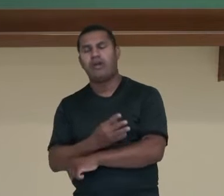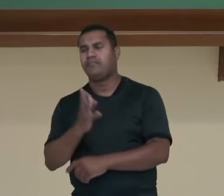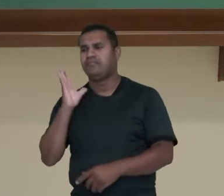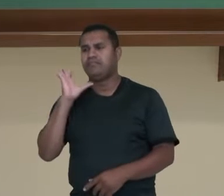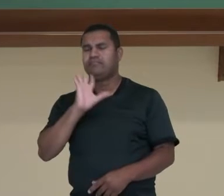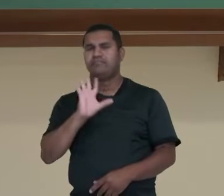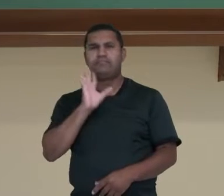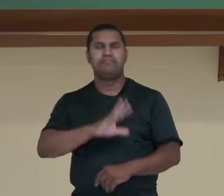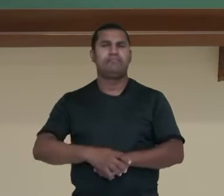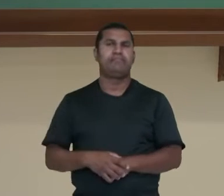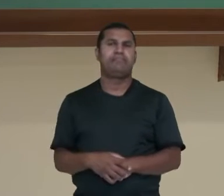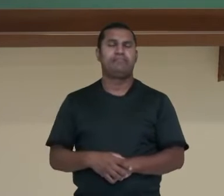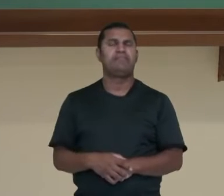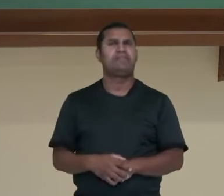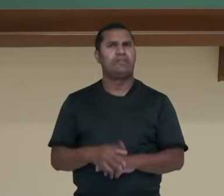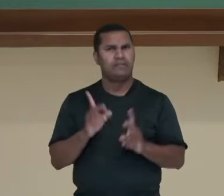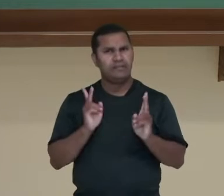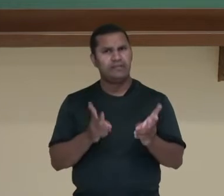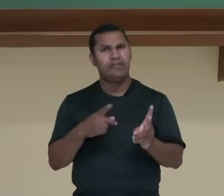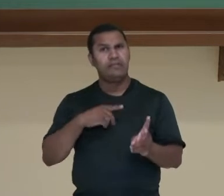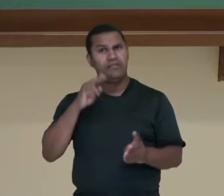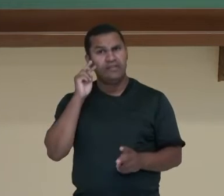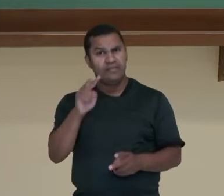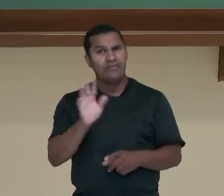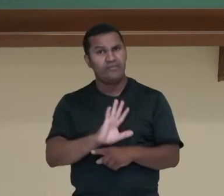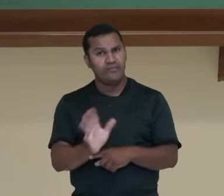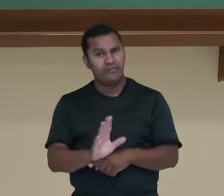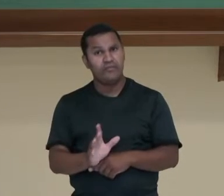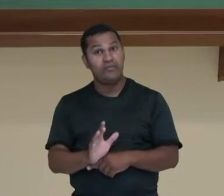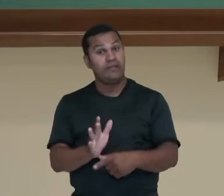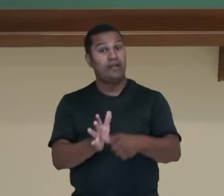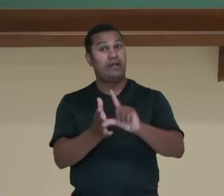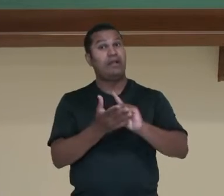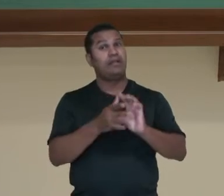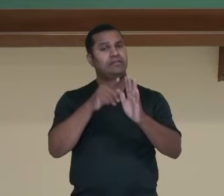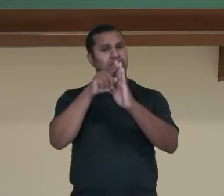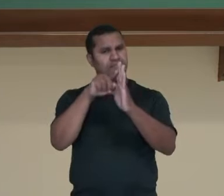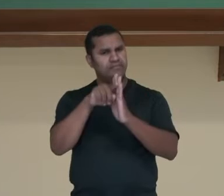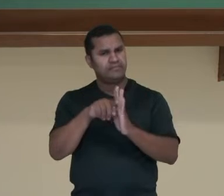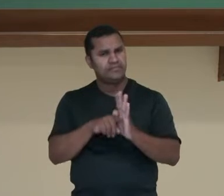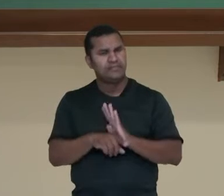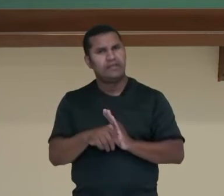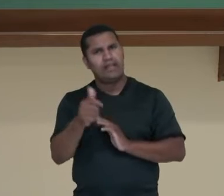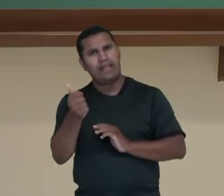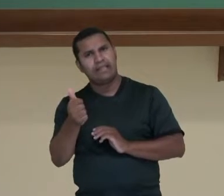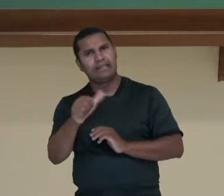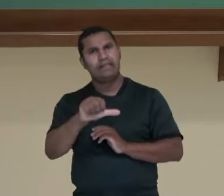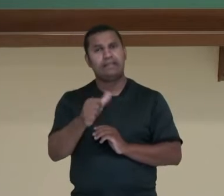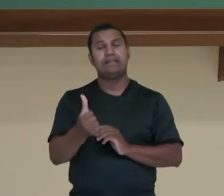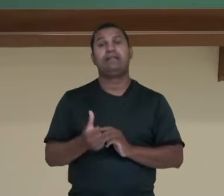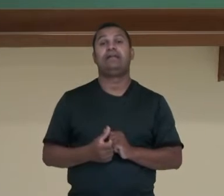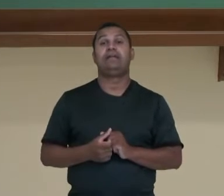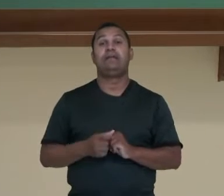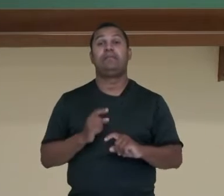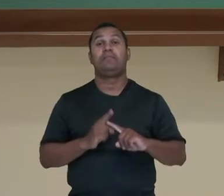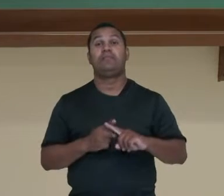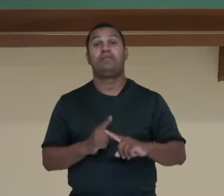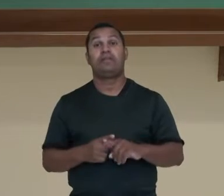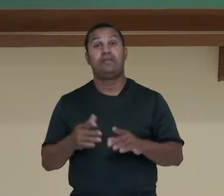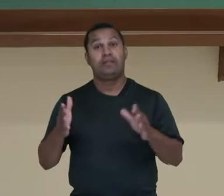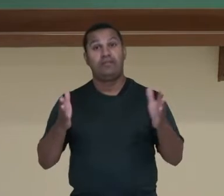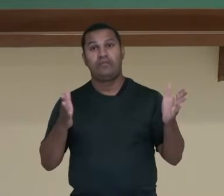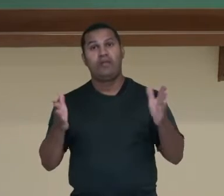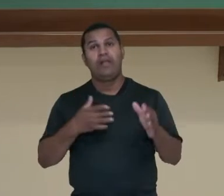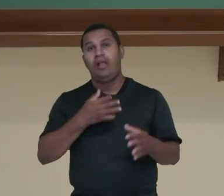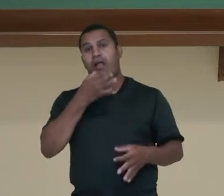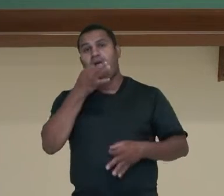você tem que entender o que passou no filme. Você tem que fazer análise, uma análise técnica, entender do assunto. Porque não é bem assim, você sair